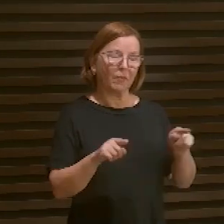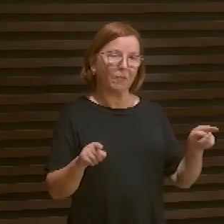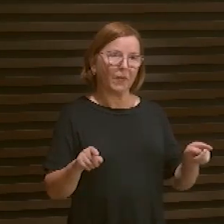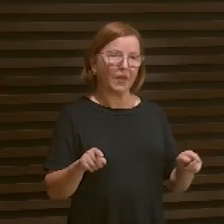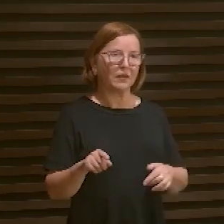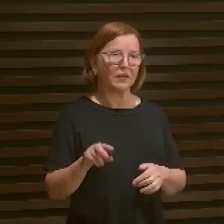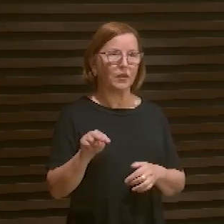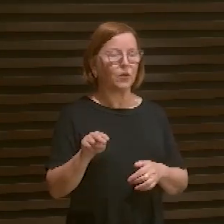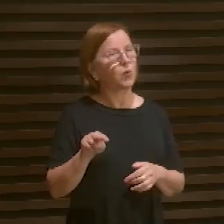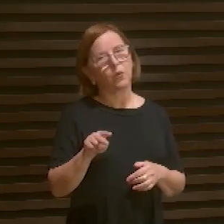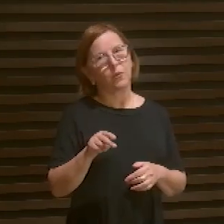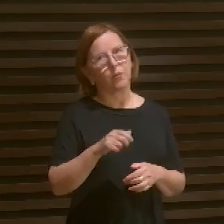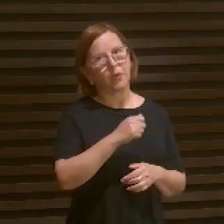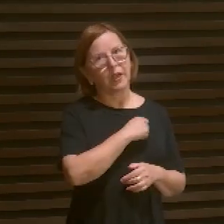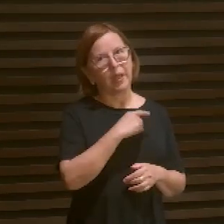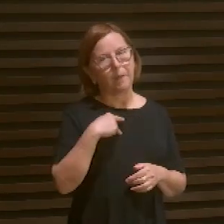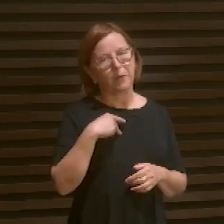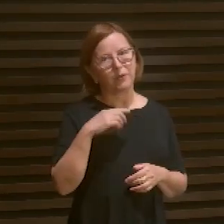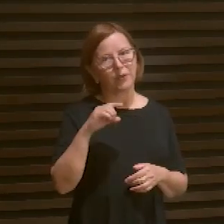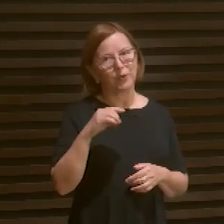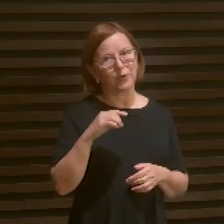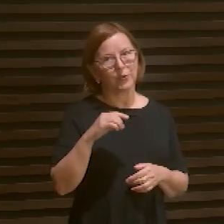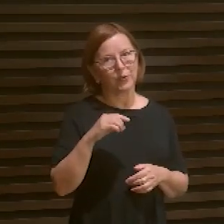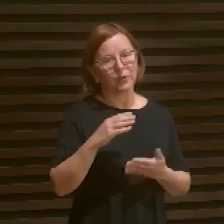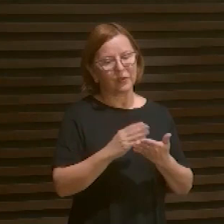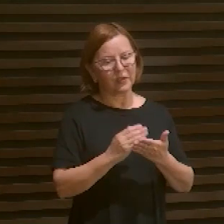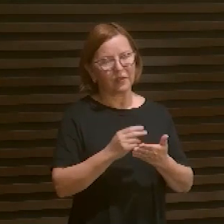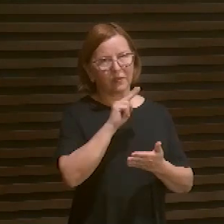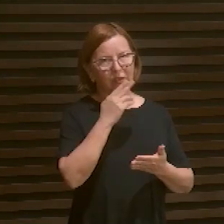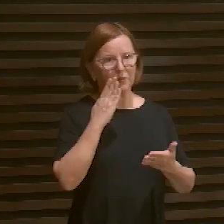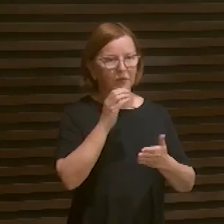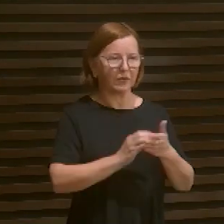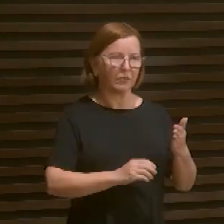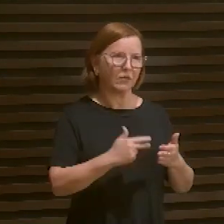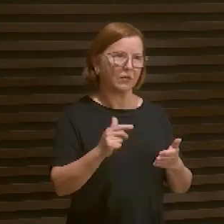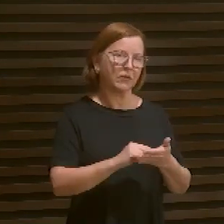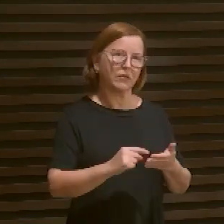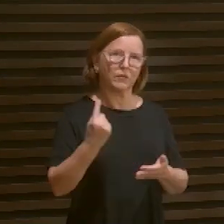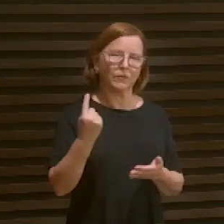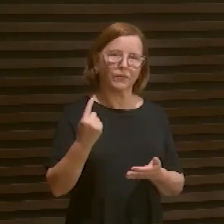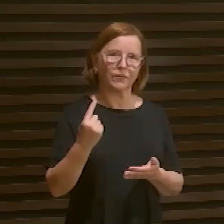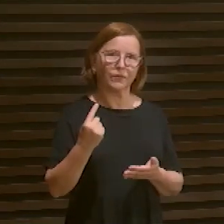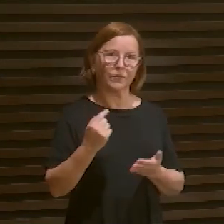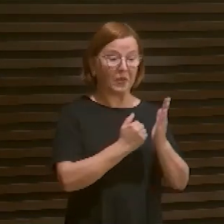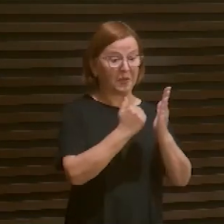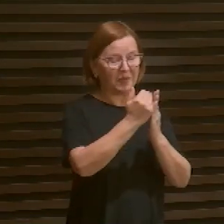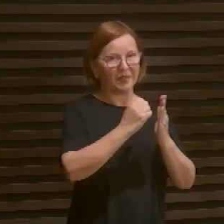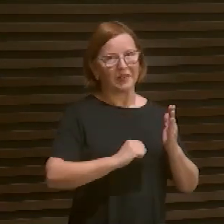apóstolo, só aqui em Hebreus, capítulo 3, versículo 1, e sumo sacerdote da